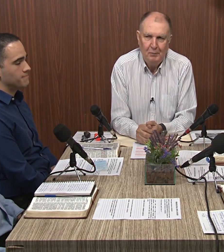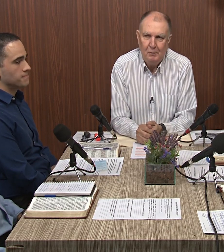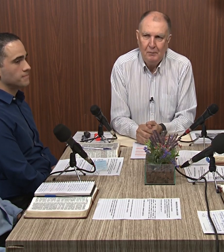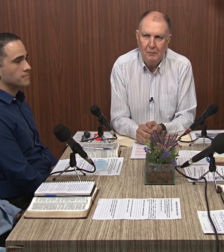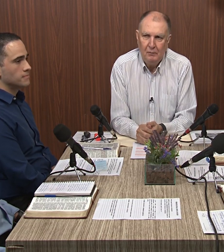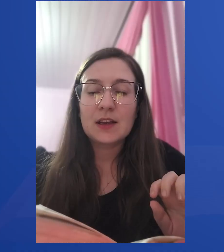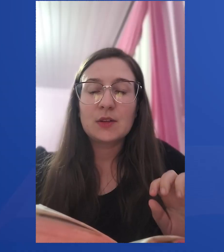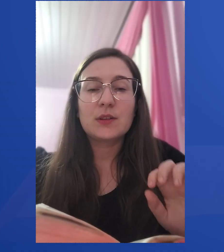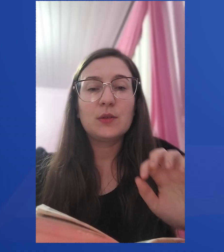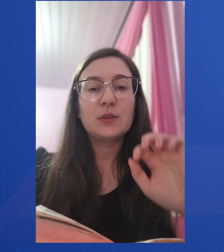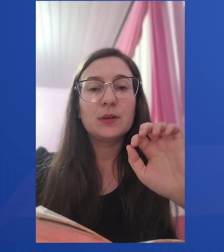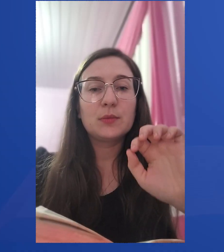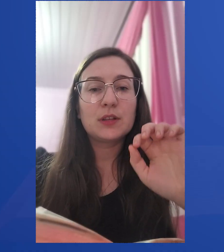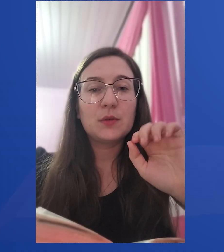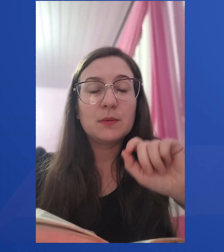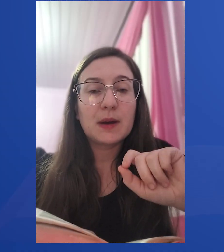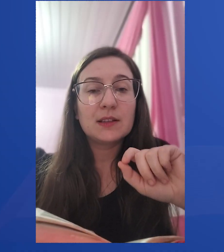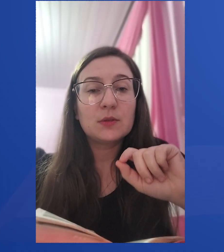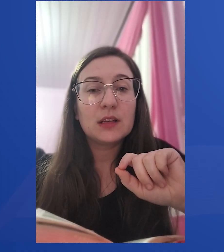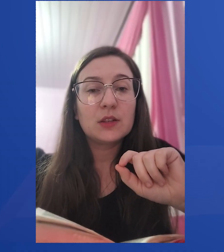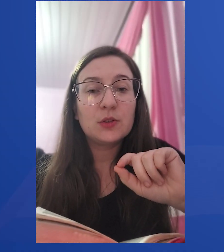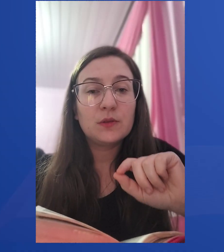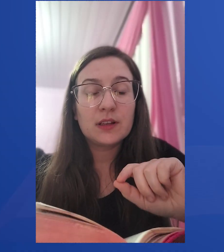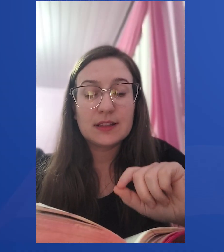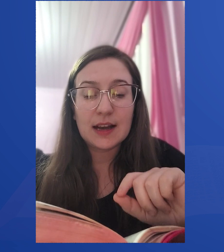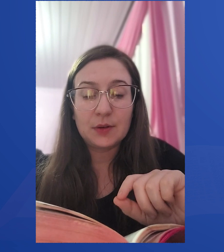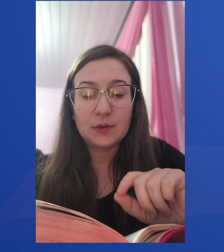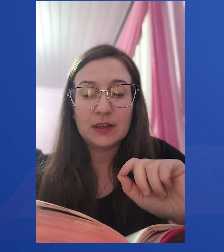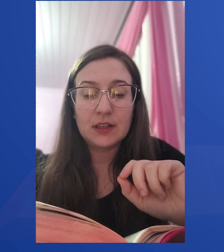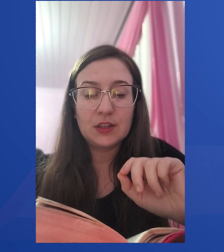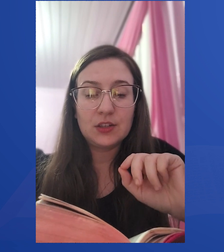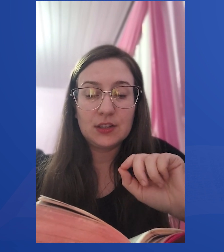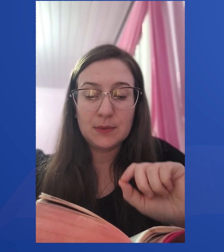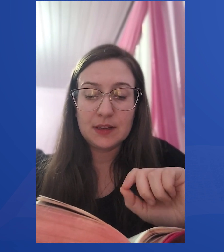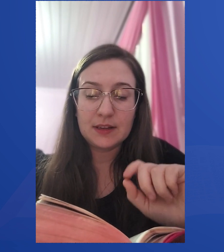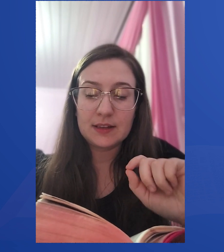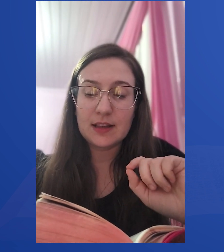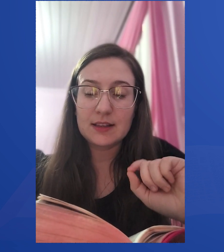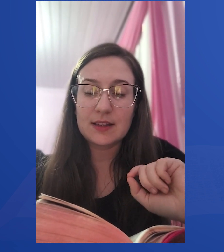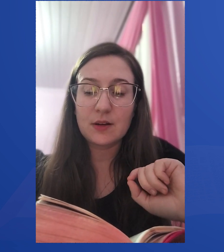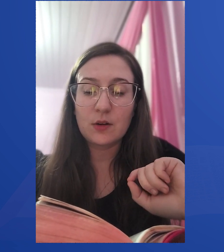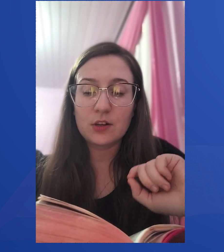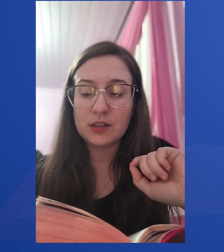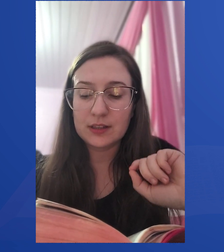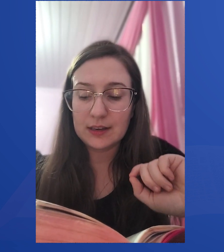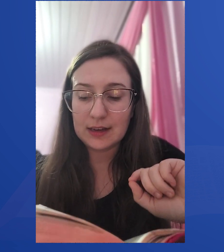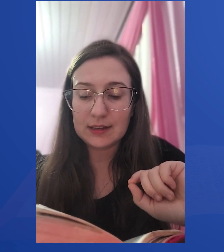Amém? Nós encontramos que o espaço dado ao adversário na igreja de Esmirna está em